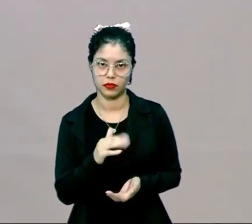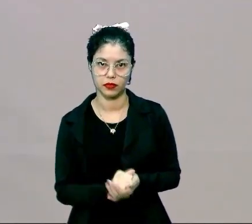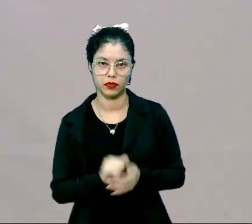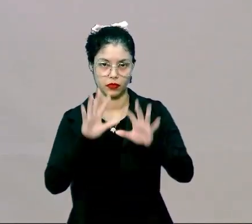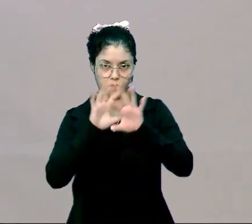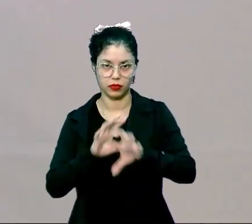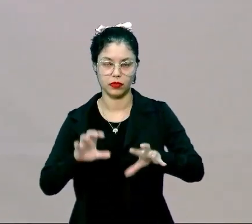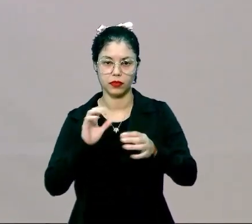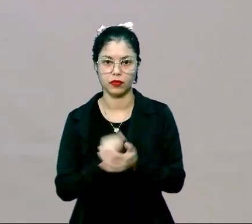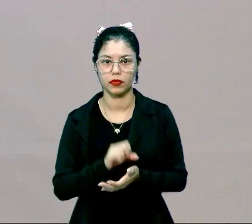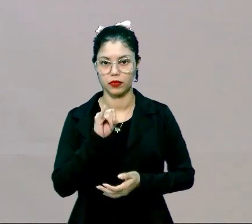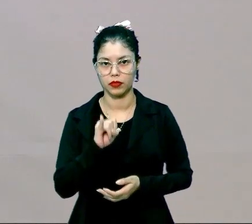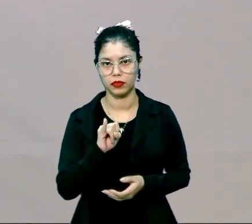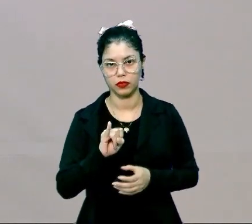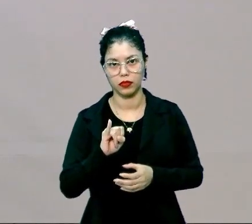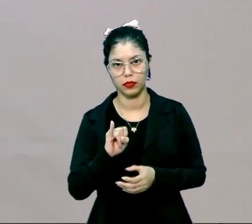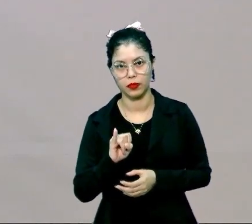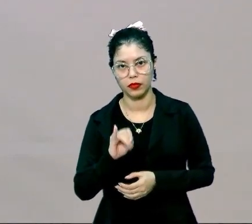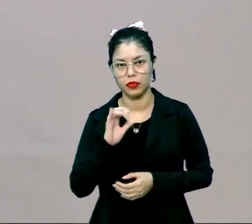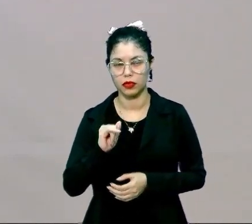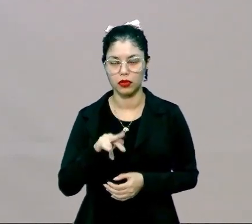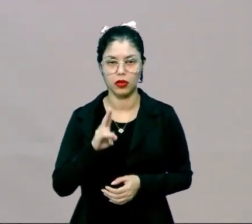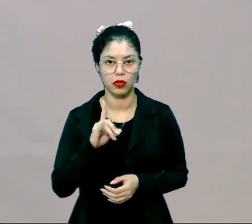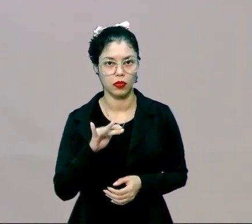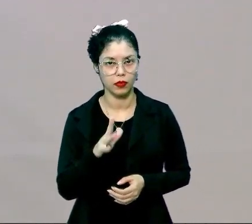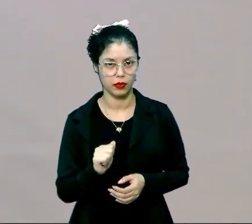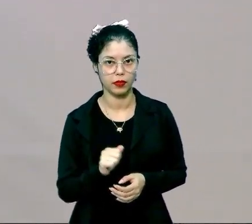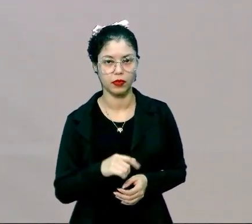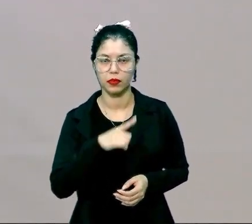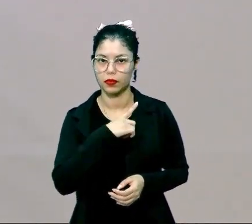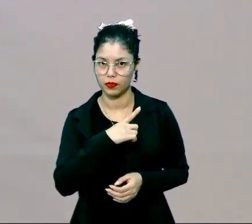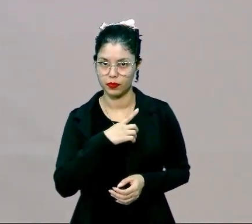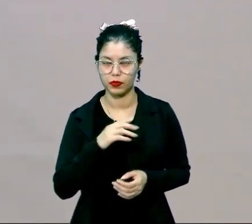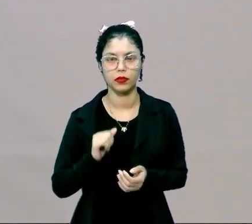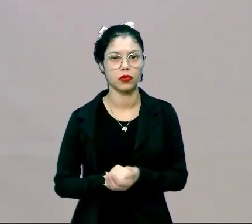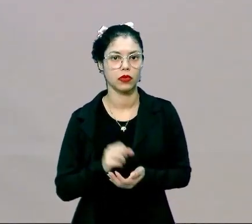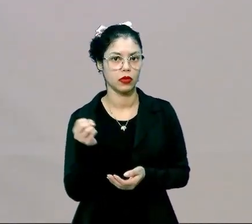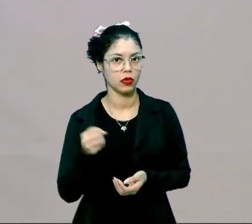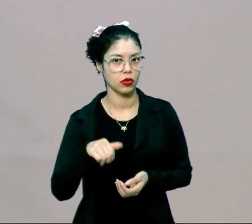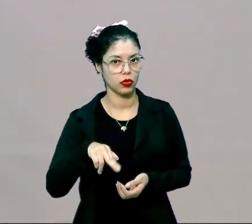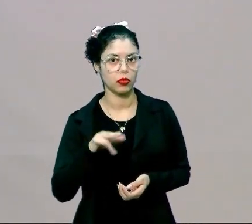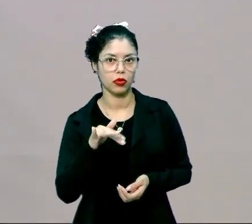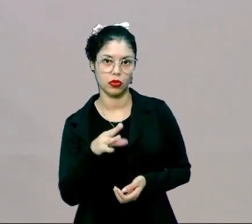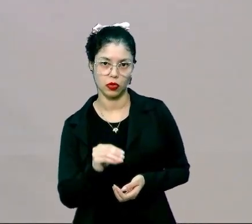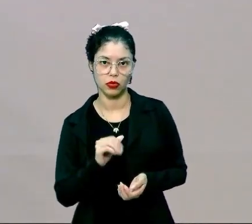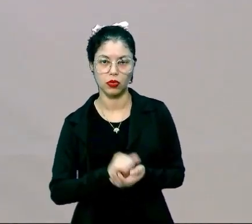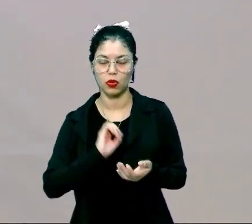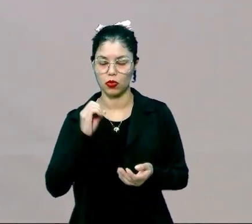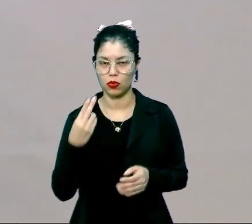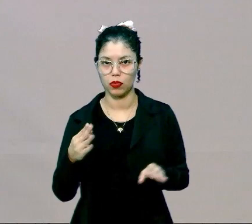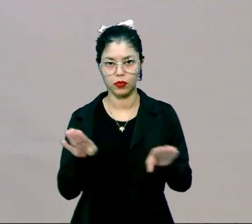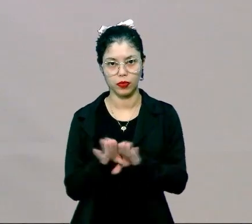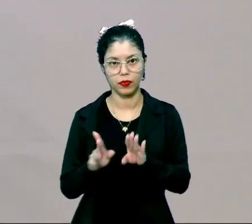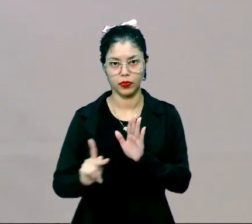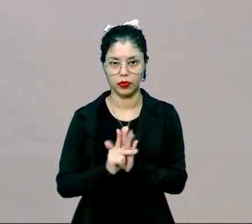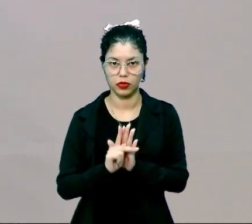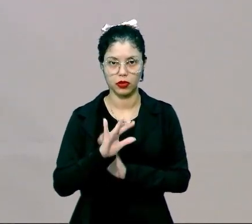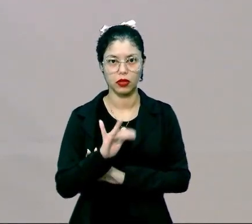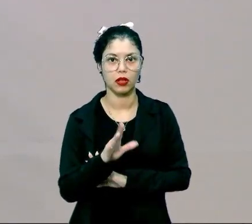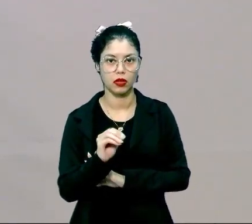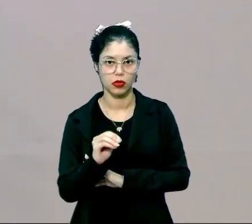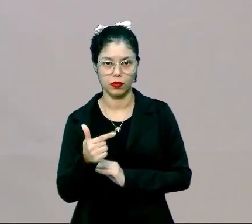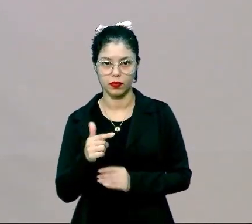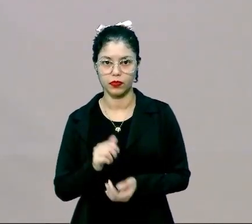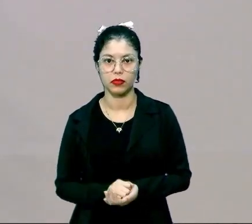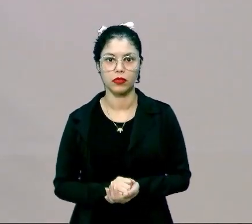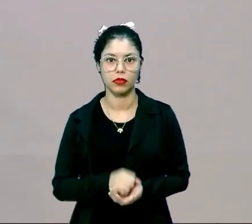gás carbônico. Se eu tenho uma combustão incompleta, eu vou ter a formação ou de monóxido de carbono ou do próprio carbono.